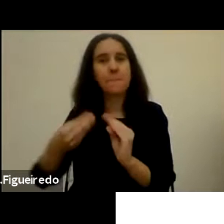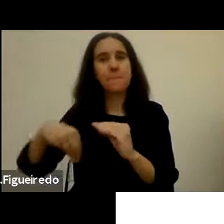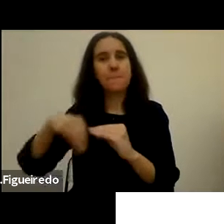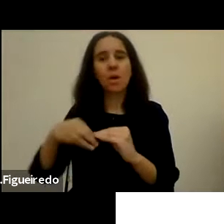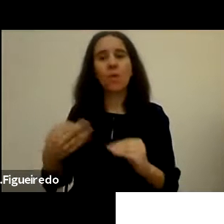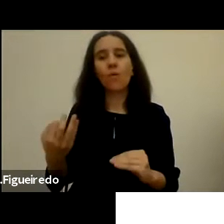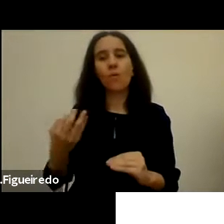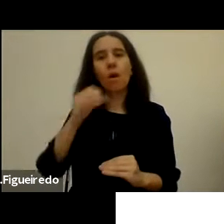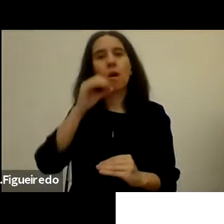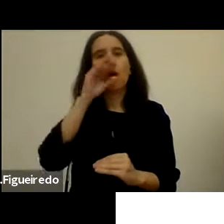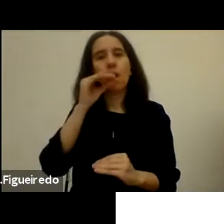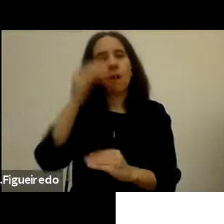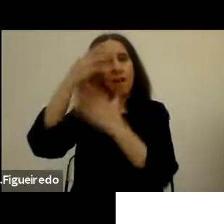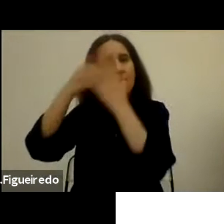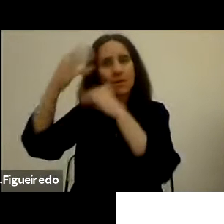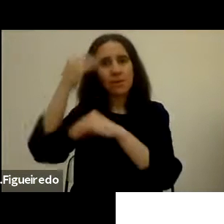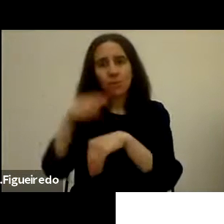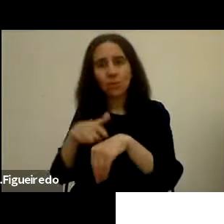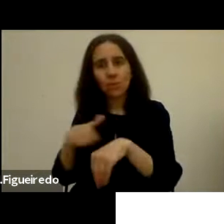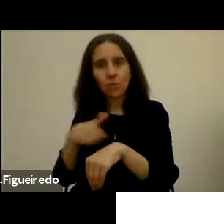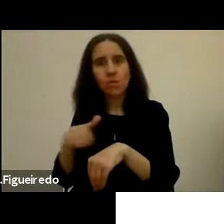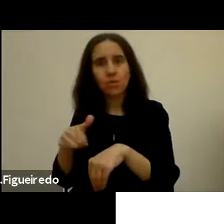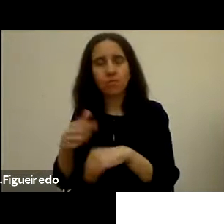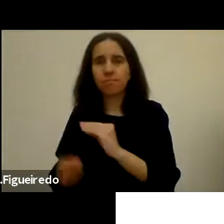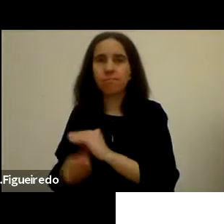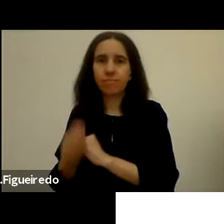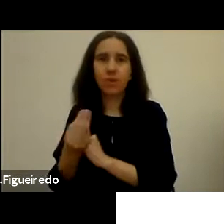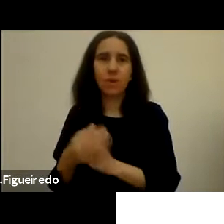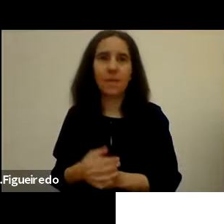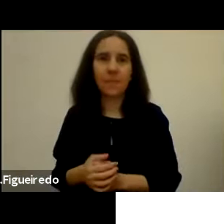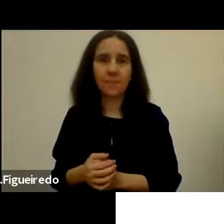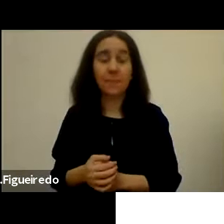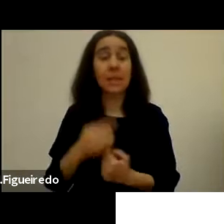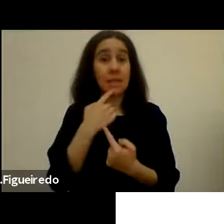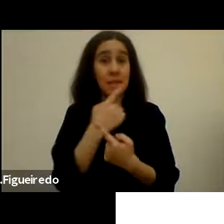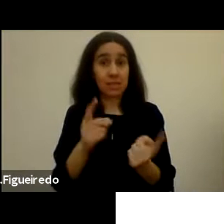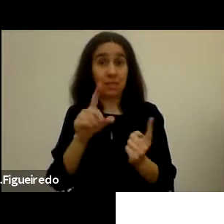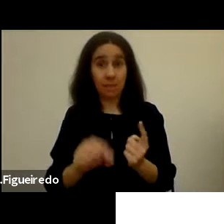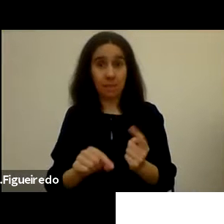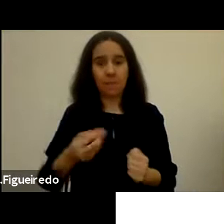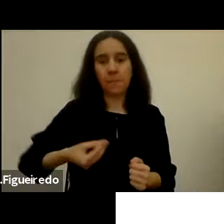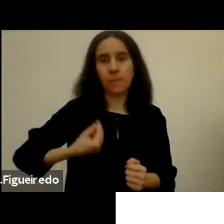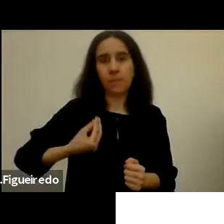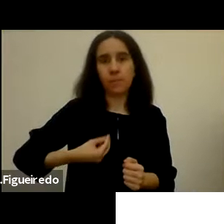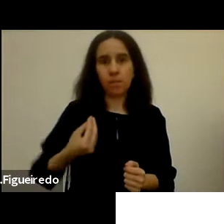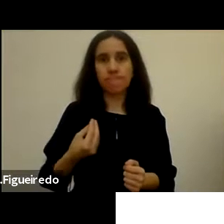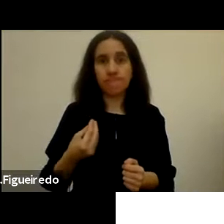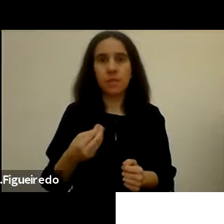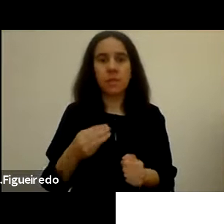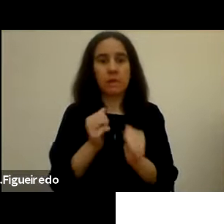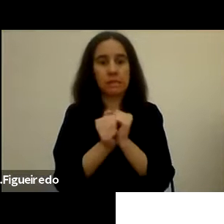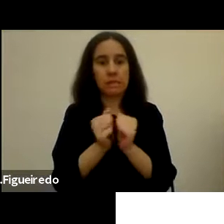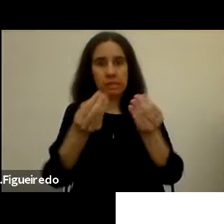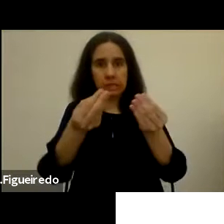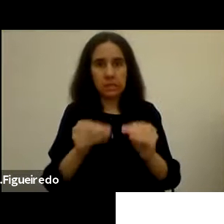que foi a aprendizagem daquele momento particular. Dizer-vos também que a preocupação na construção deste instrumento é que